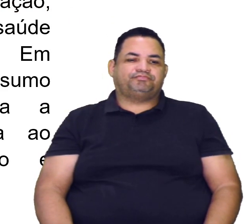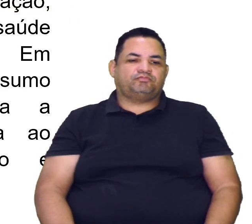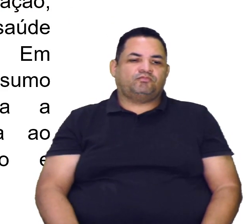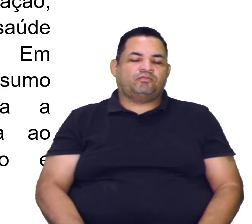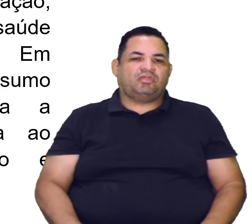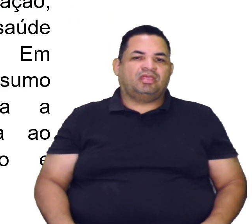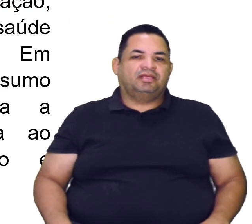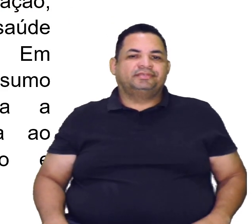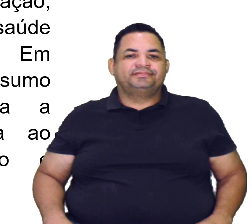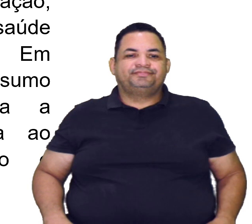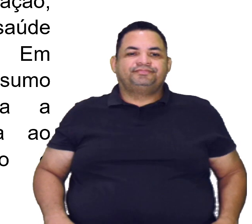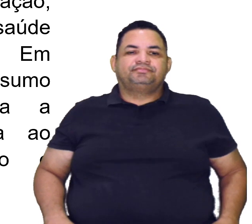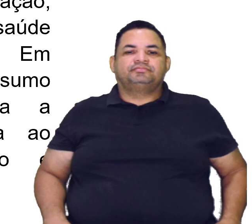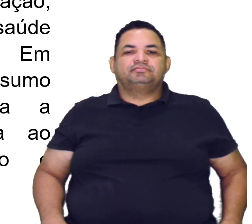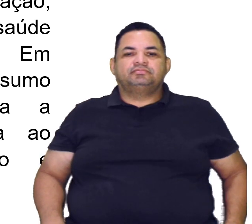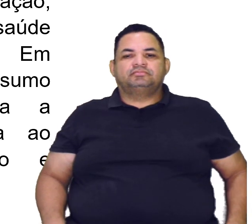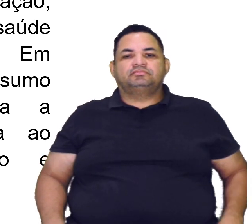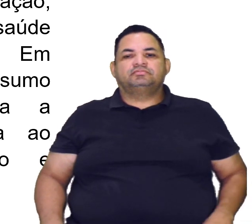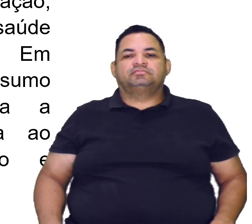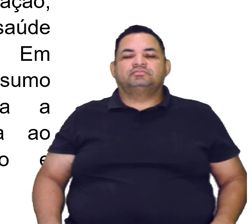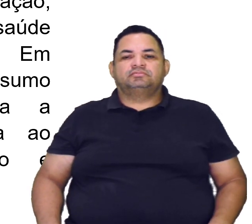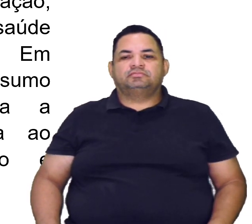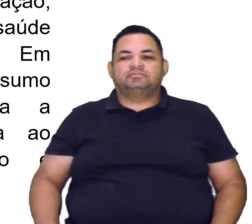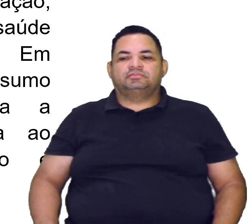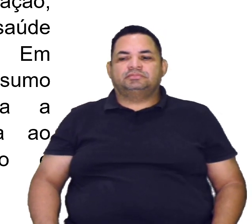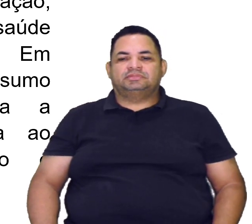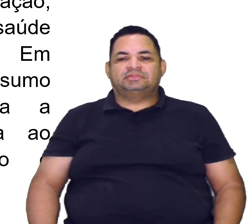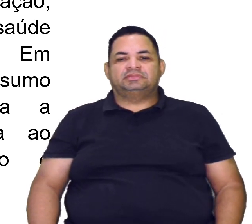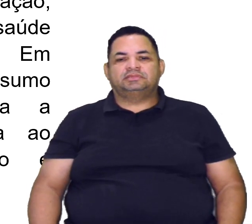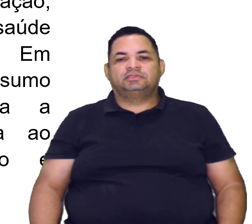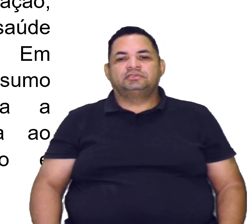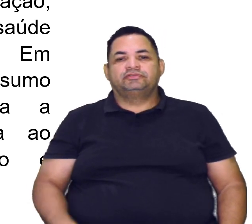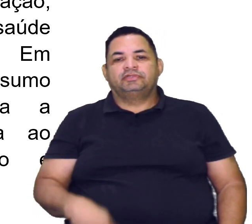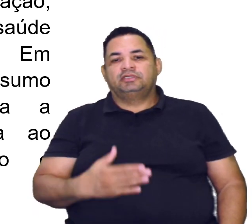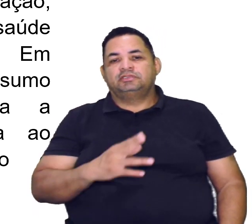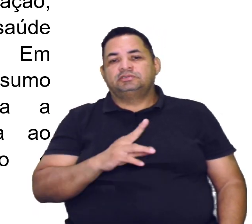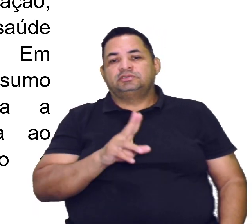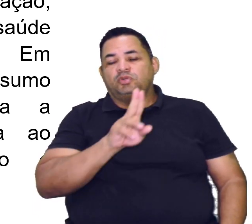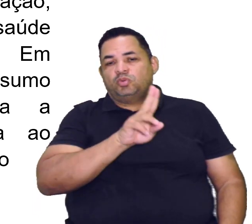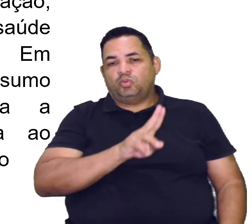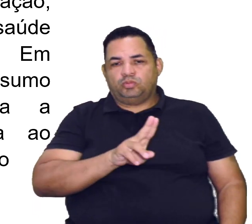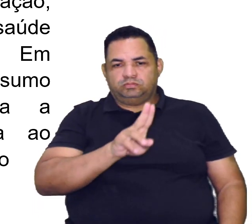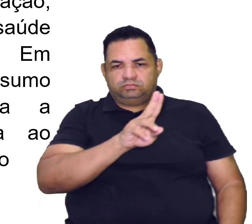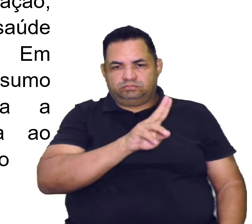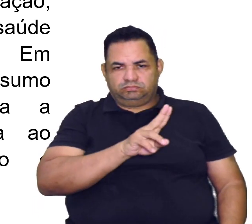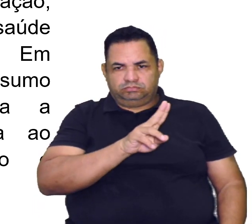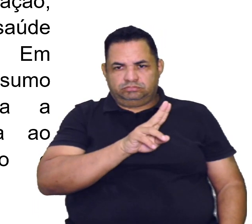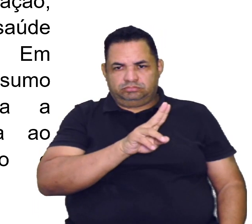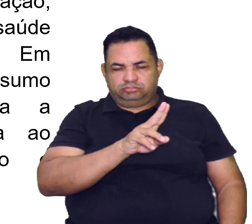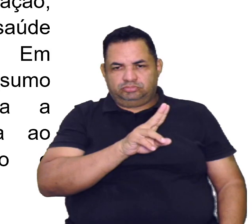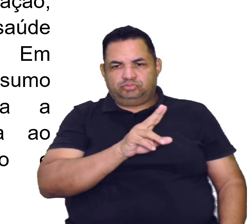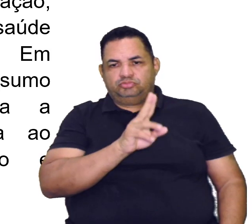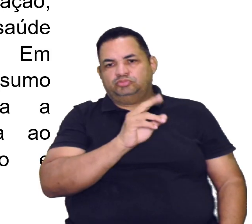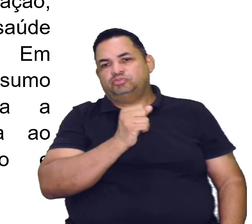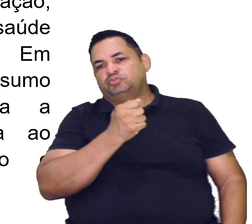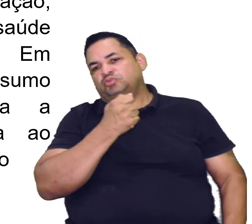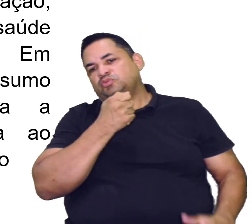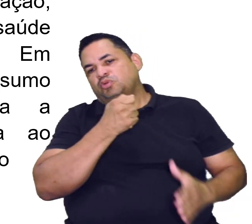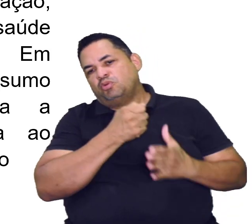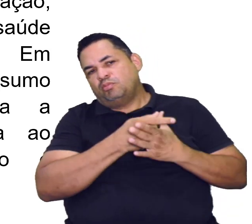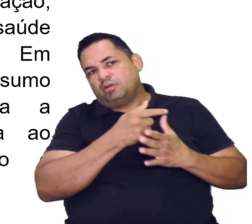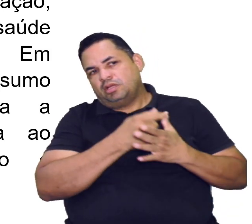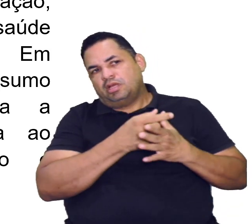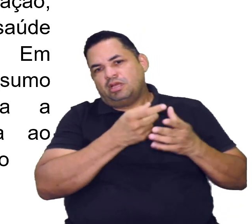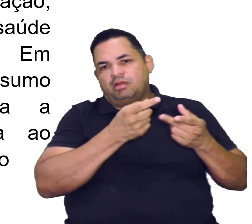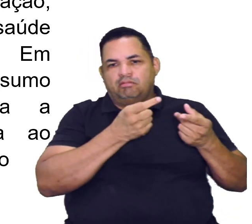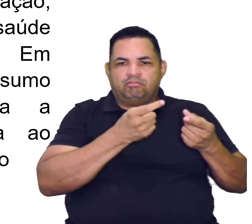E aí, nesse contexto, a gente está falando de consumo e também está falando de trabalho. Quando eu falo de consumo, hoje a gente é